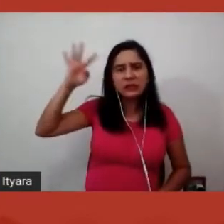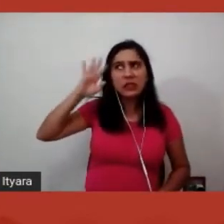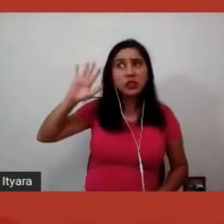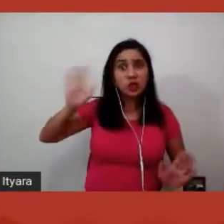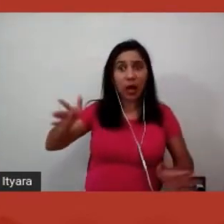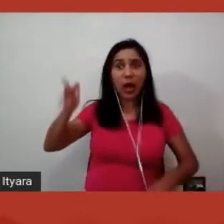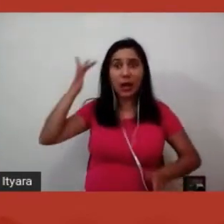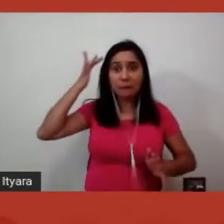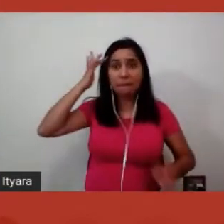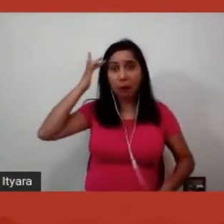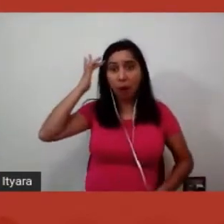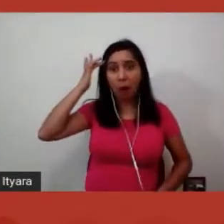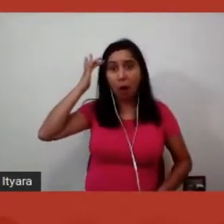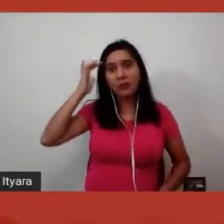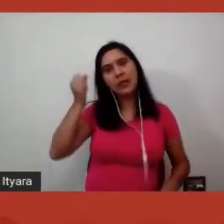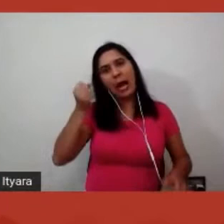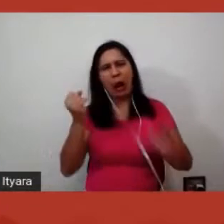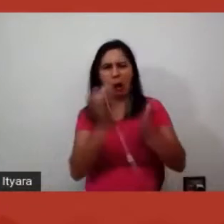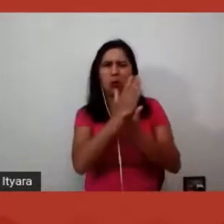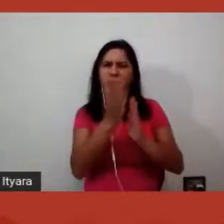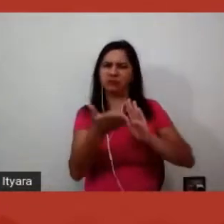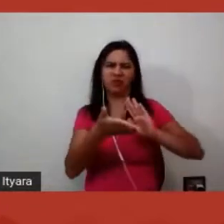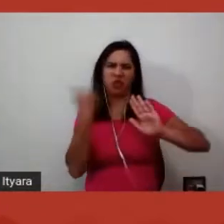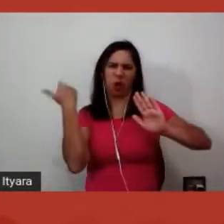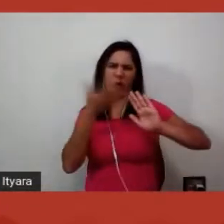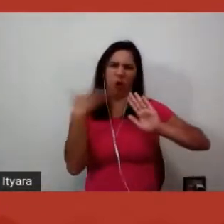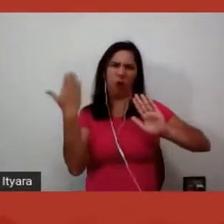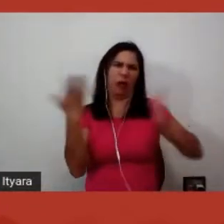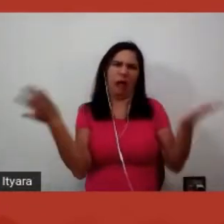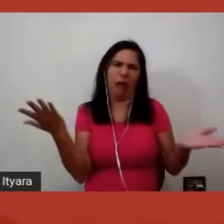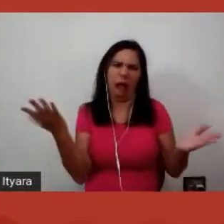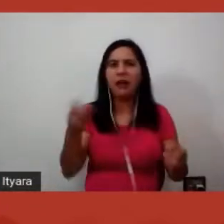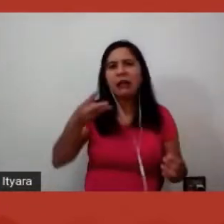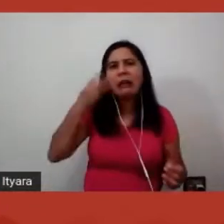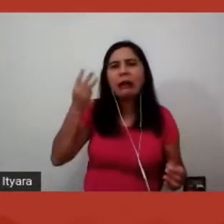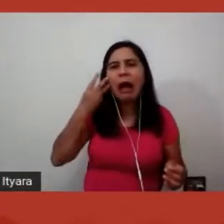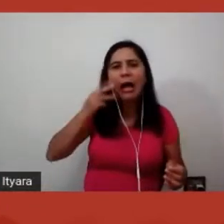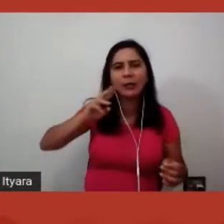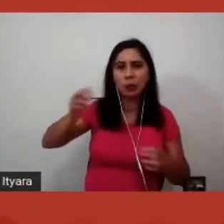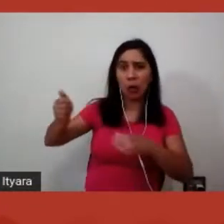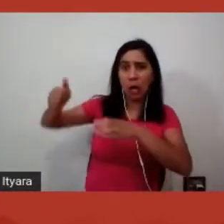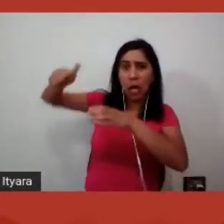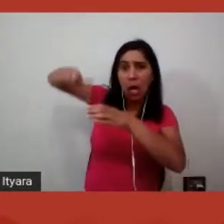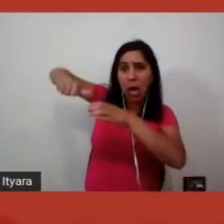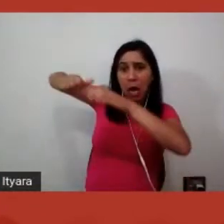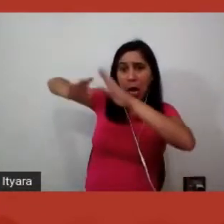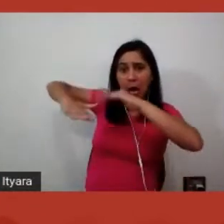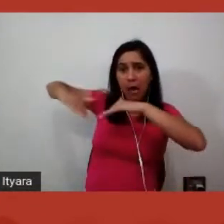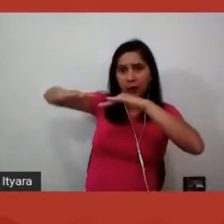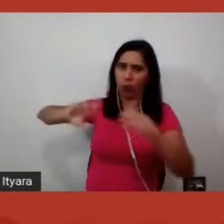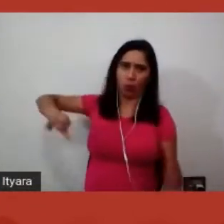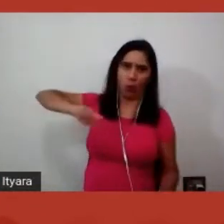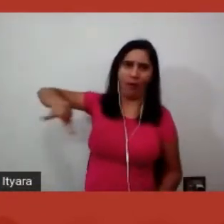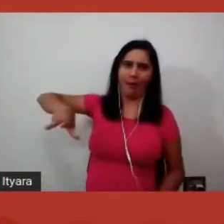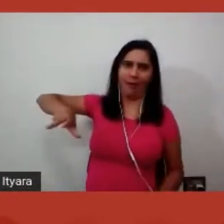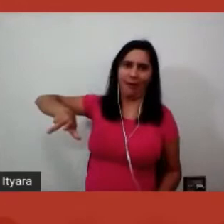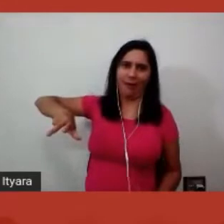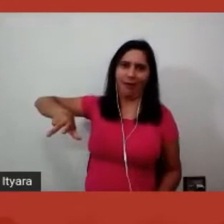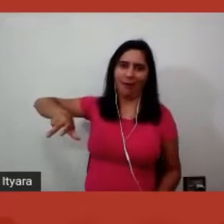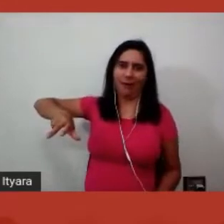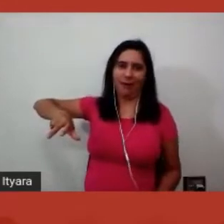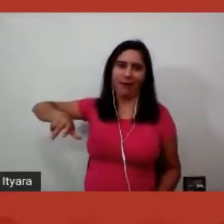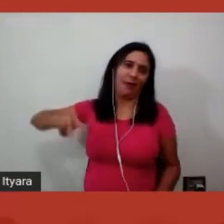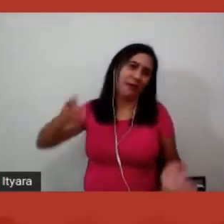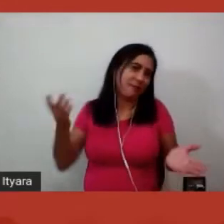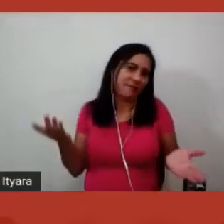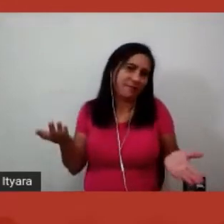inclusive, eliminadas. Ah, não, peraí, né? A gato não é líquido, definitivamente, né? Talvez imite um pouco